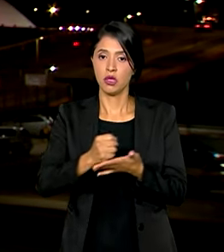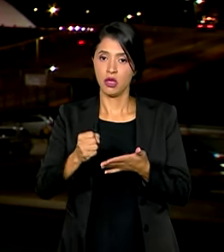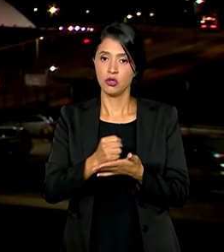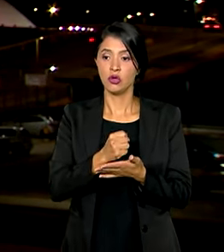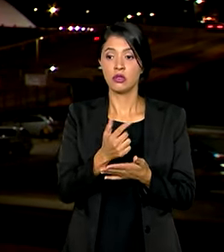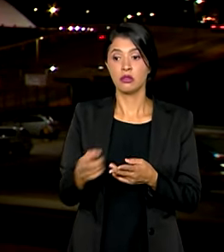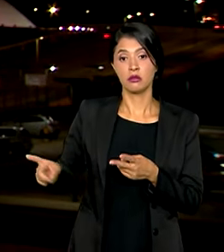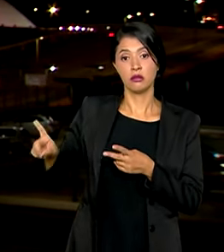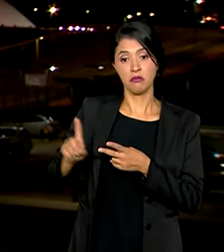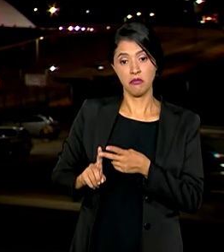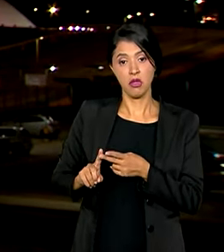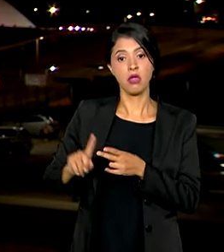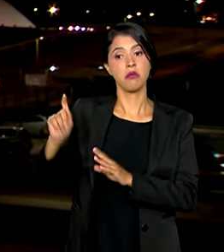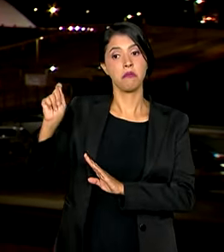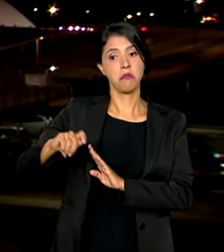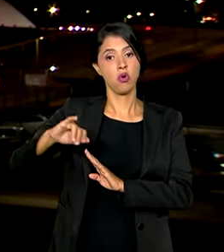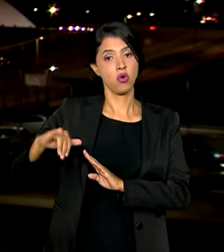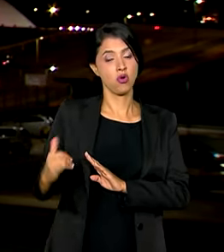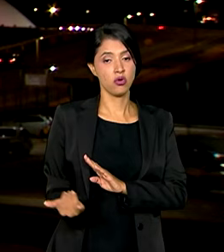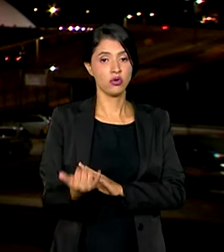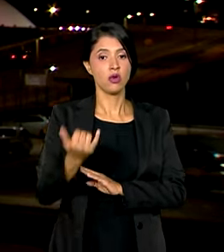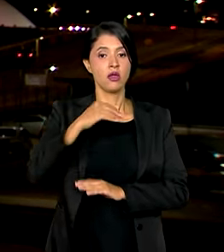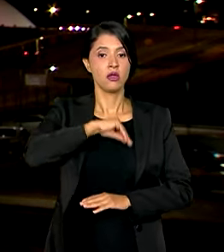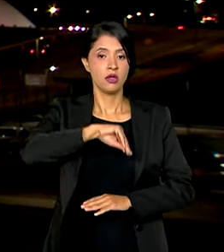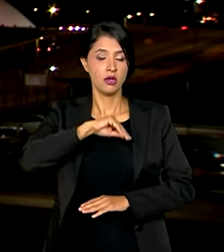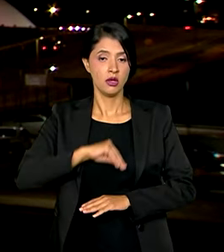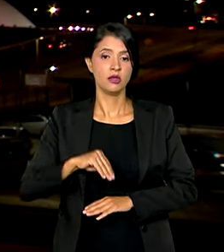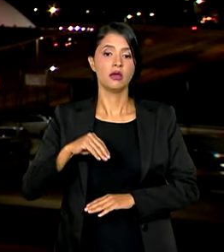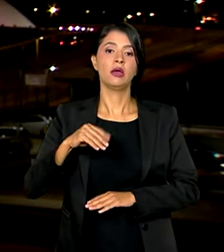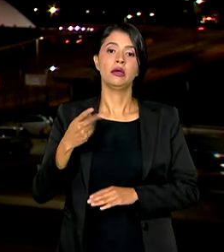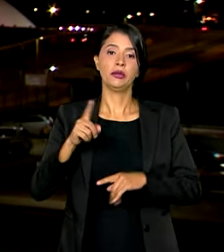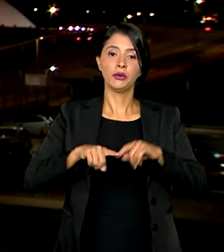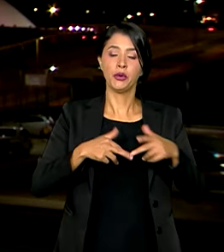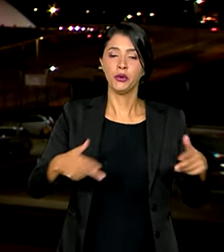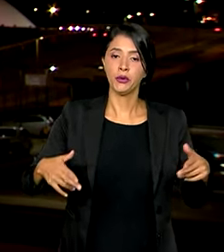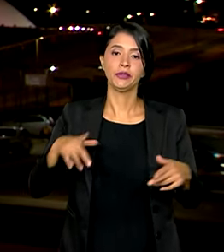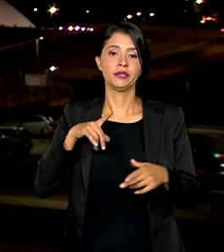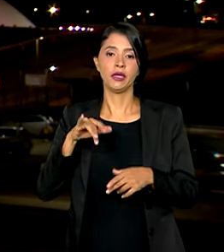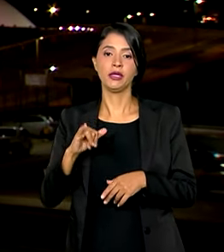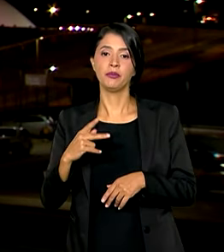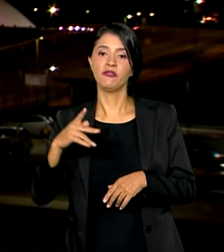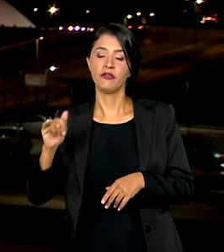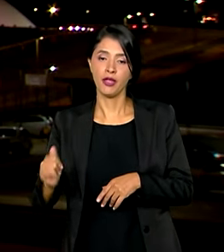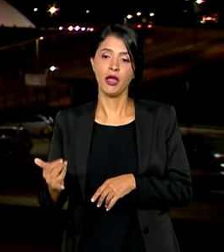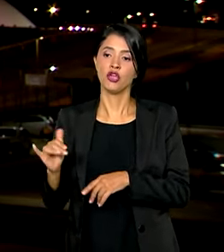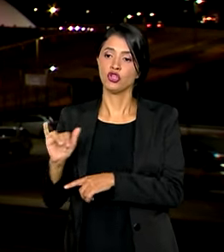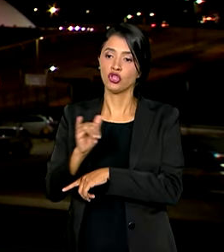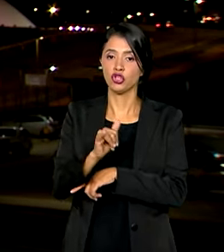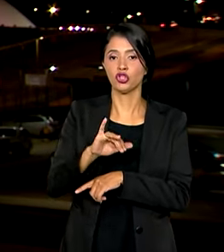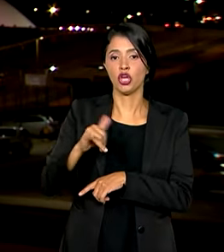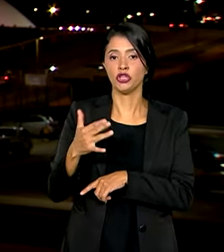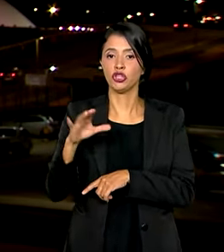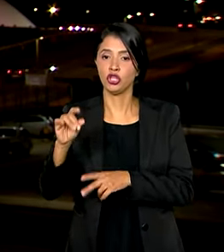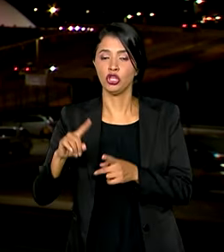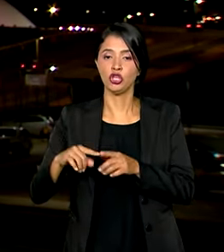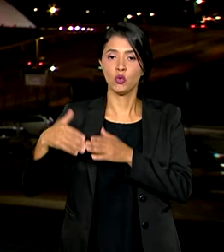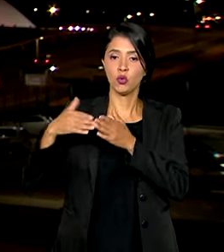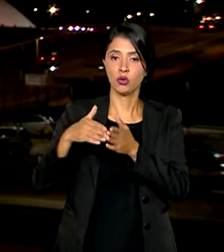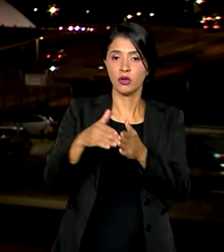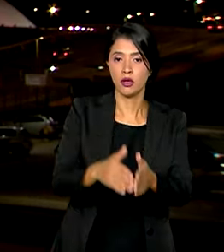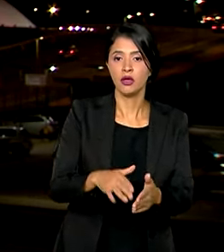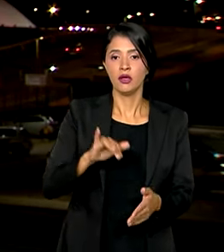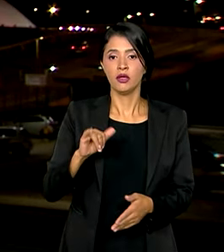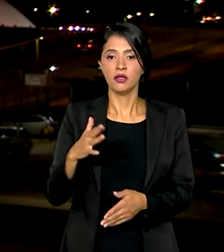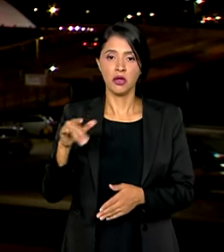impostos sobre renda e patrimônio, como o IPVA para jatinhos, iates e lanchas. Pelo sistema atual, esses veículos